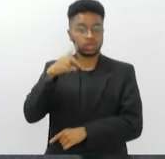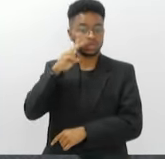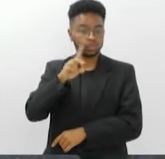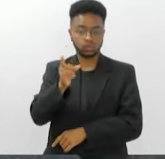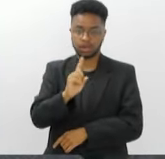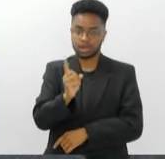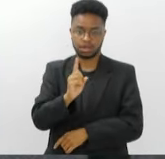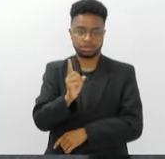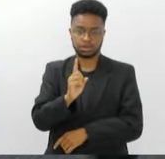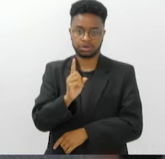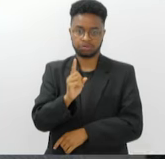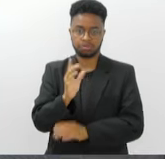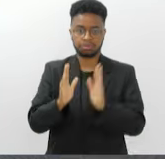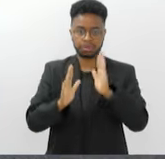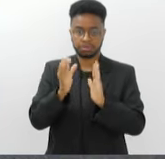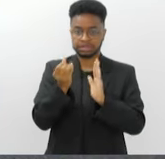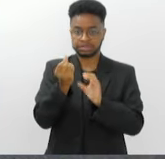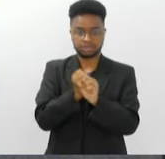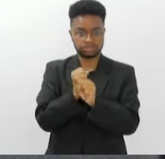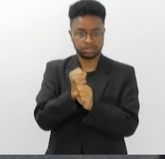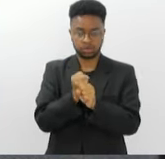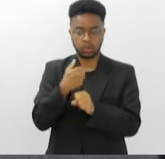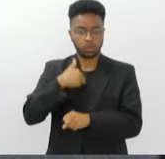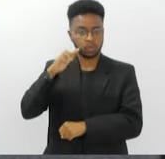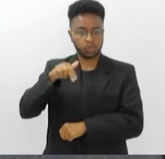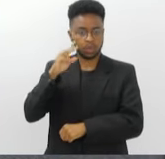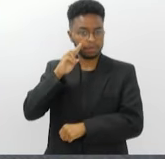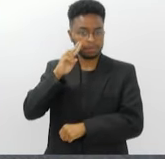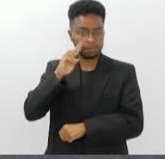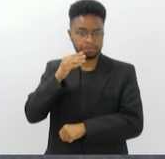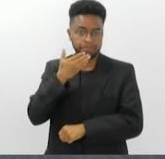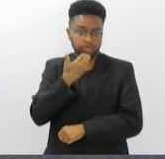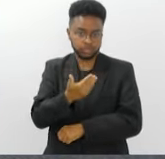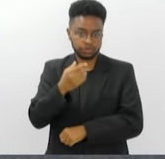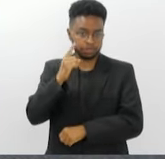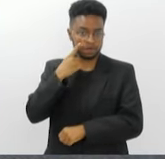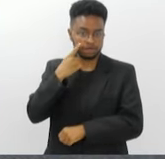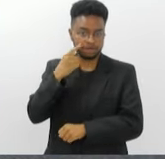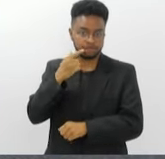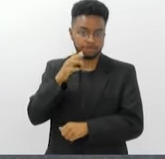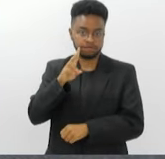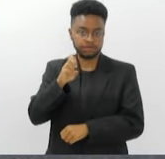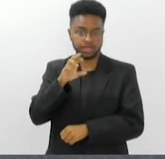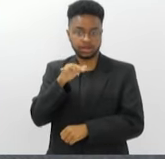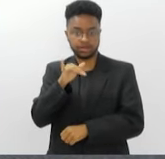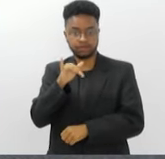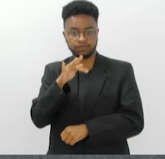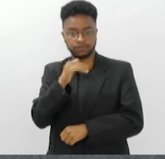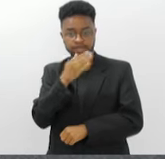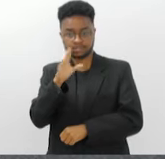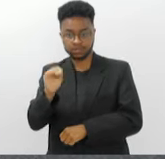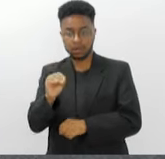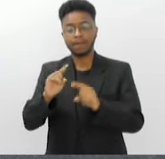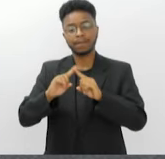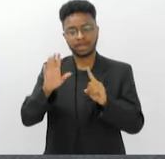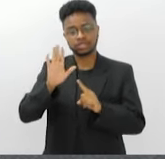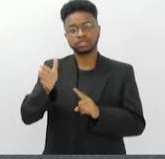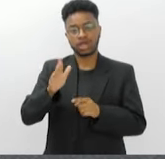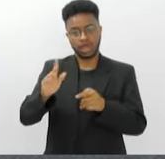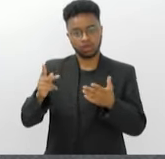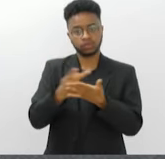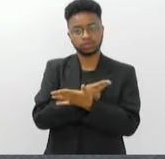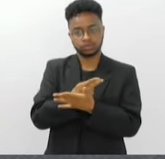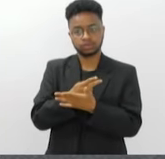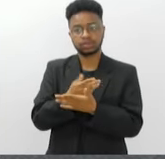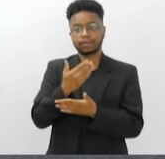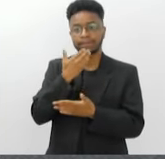não me recordo mesmo, nesses 6 anos de mandato, ter pedido verificação. Mas a contrapartida já aconteceu. Várias vezes já pediram